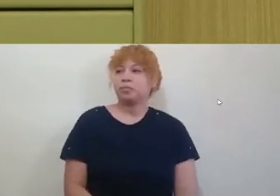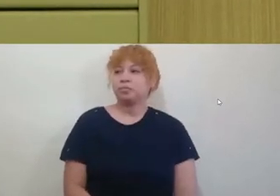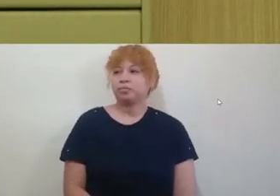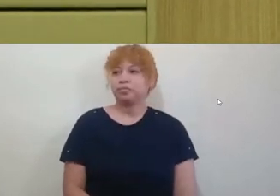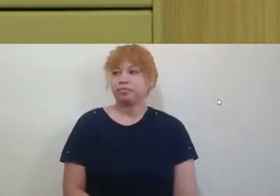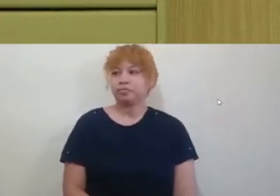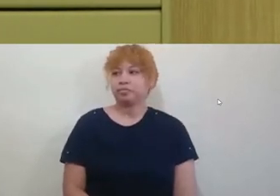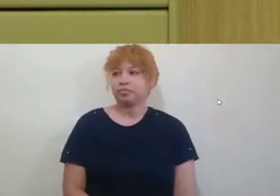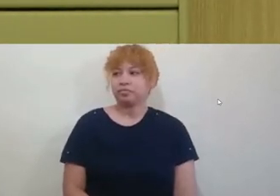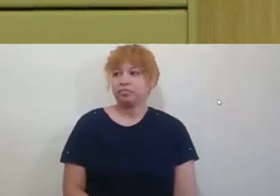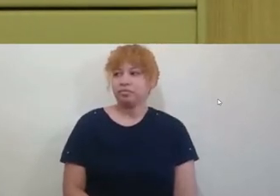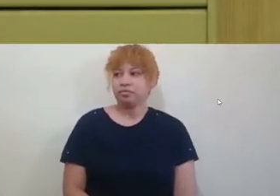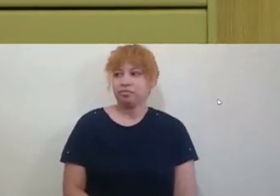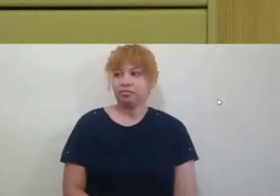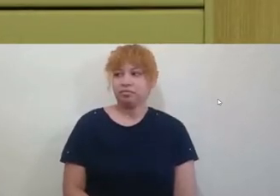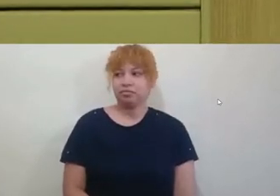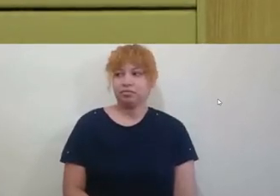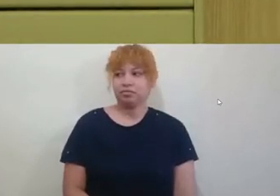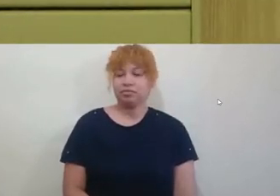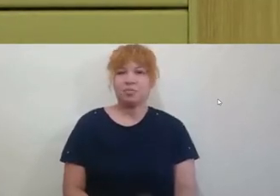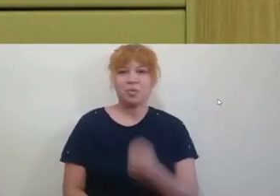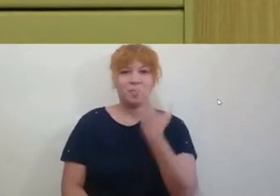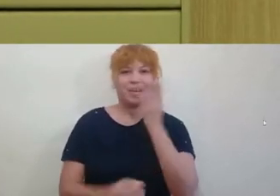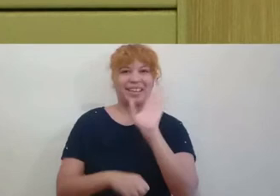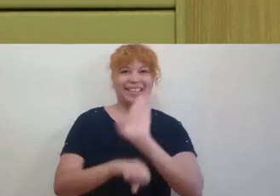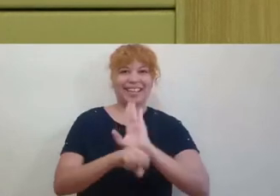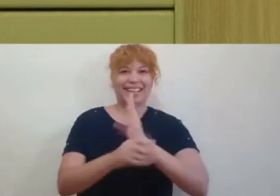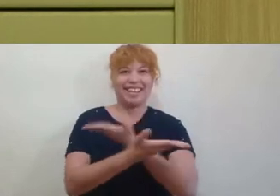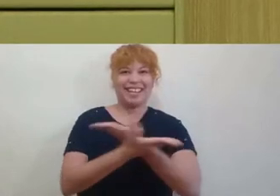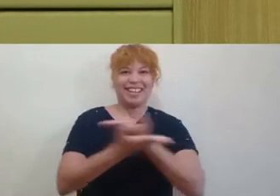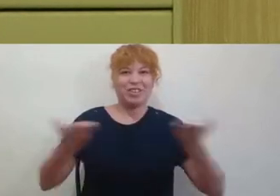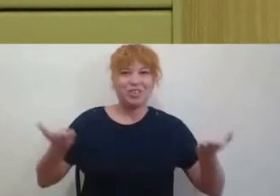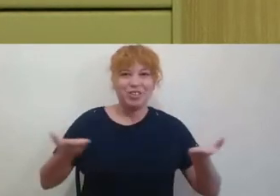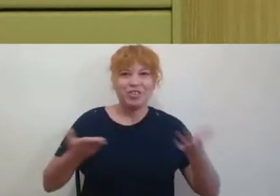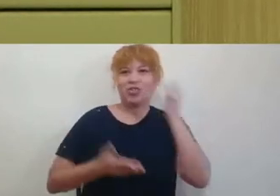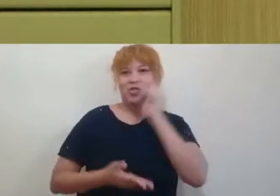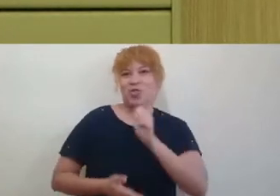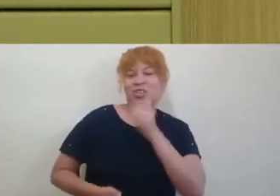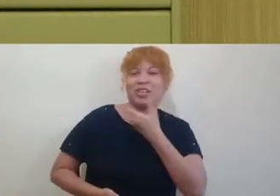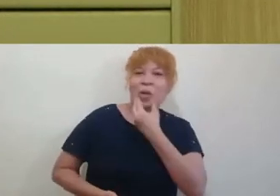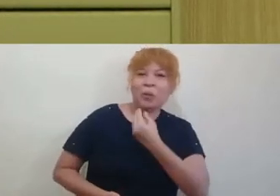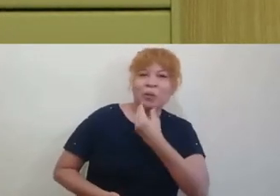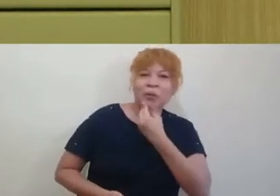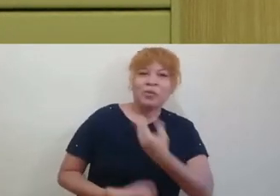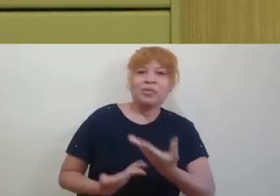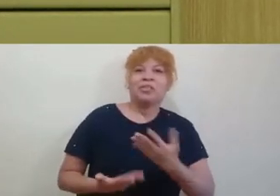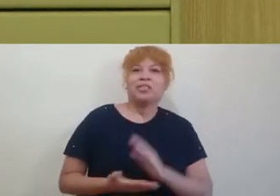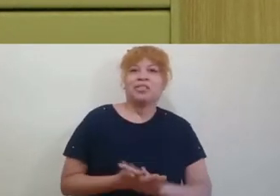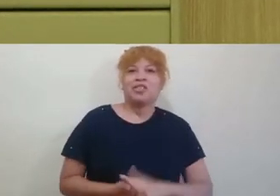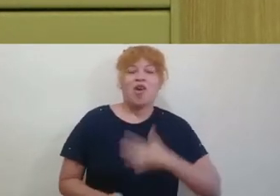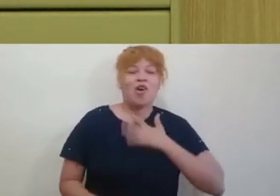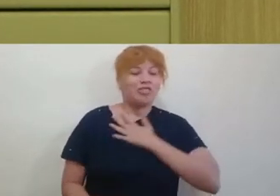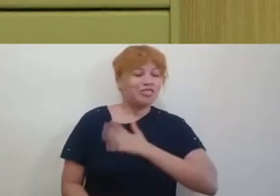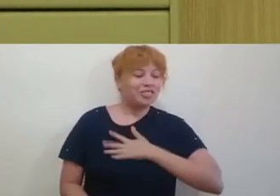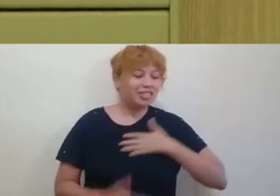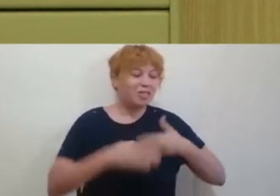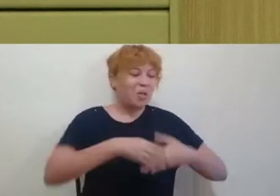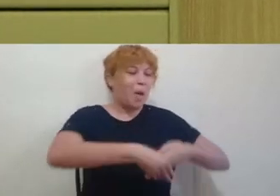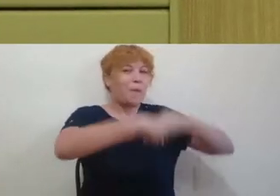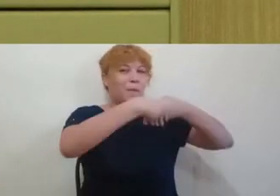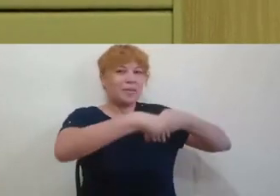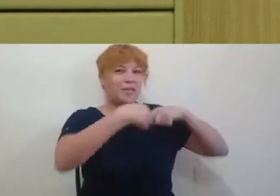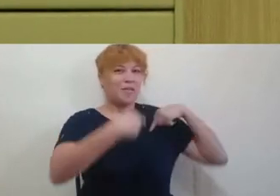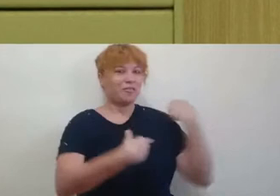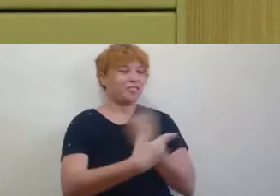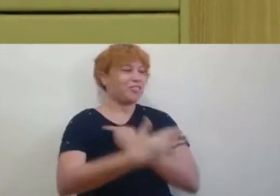nossa universidade. E por esse motivo, que é o momento de colação de grau dos nossos estudantes,